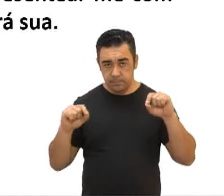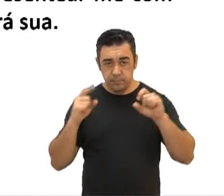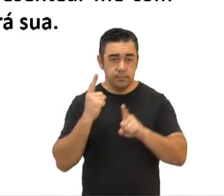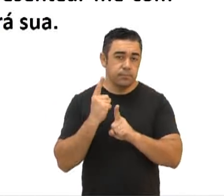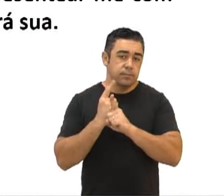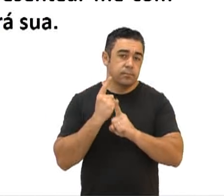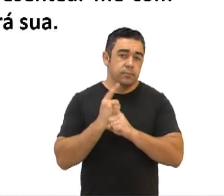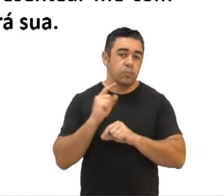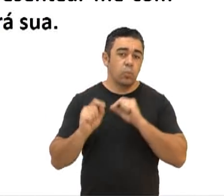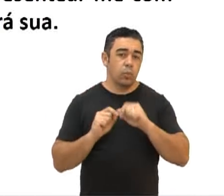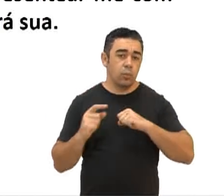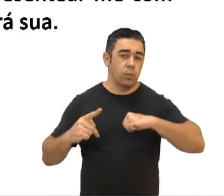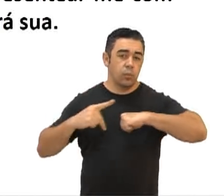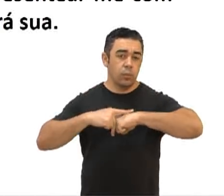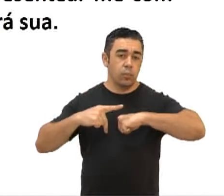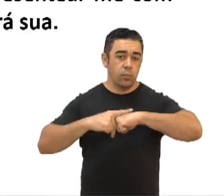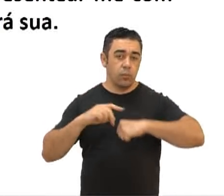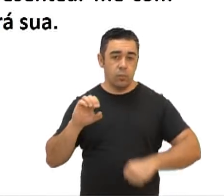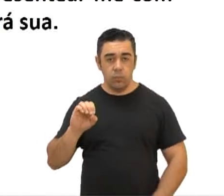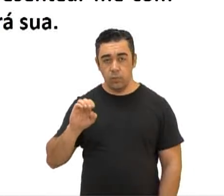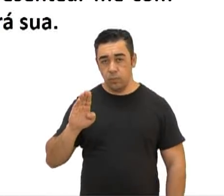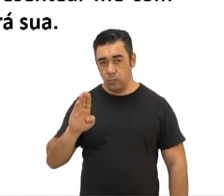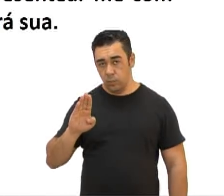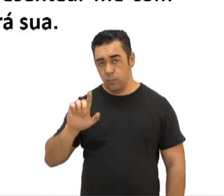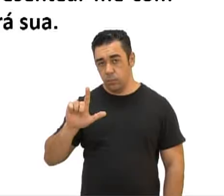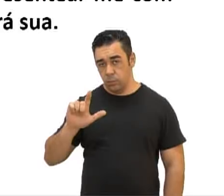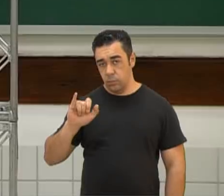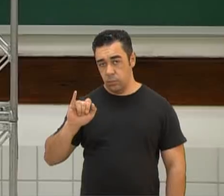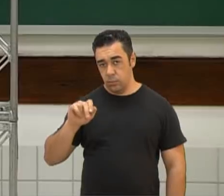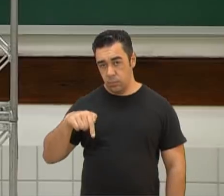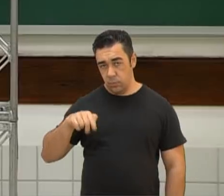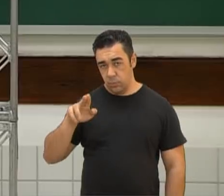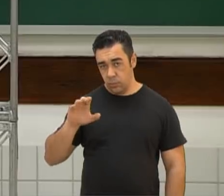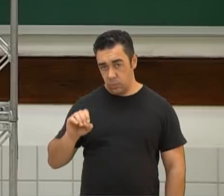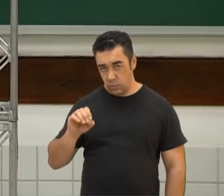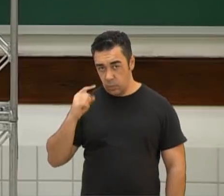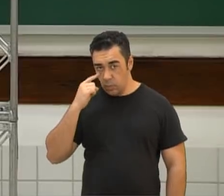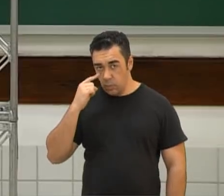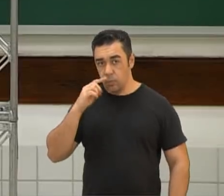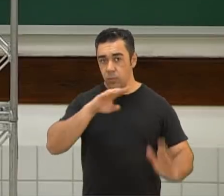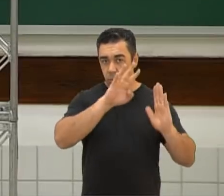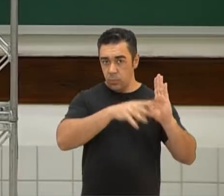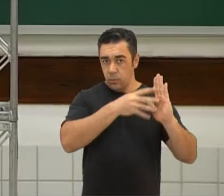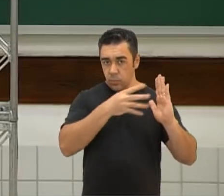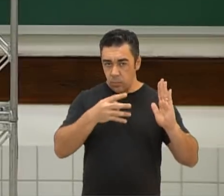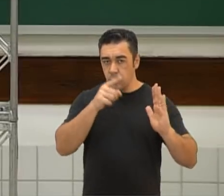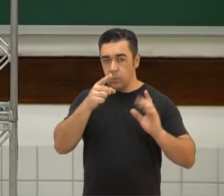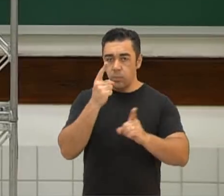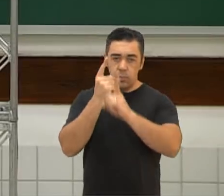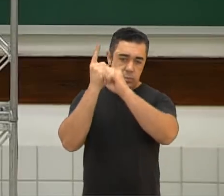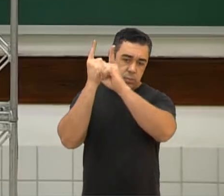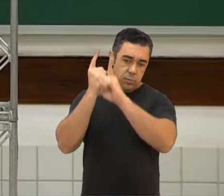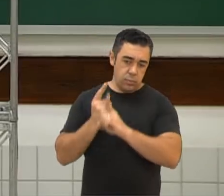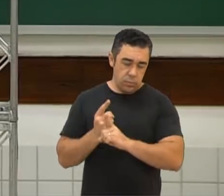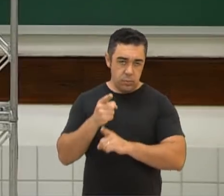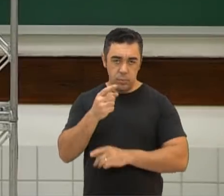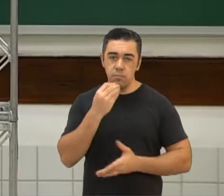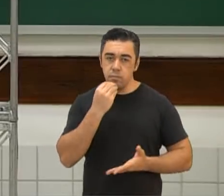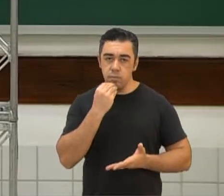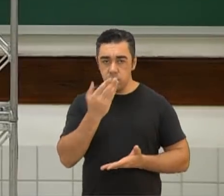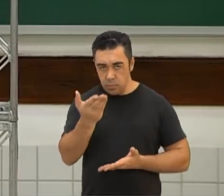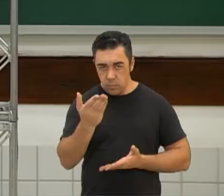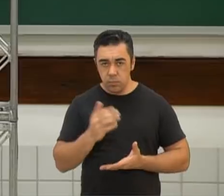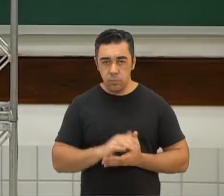os pronomes oblíquos, certo? Então, olha lá, os pronomes oblíquos vão ficar no slide junto ali para vocês tentarem